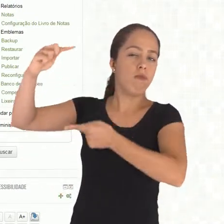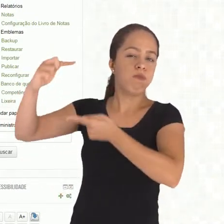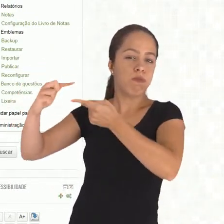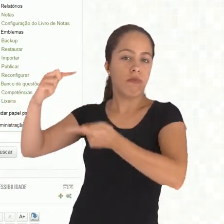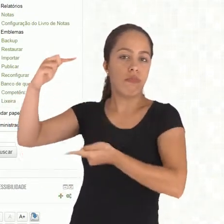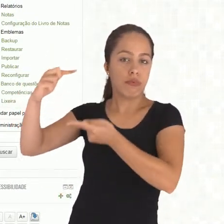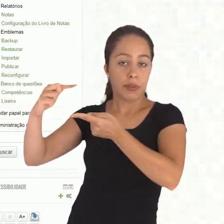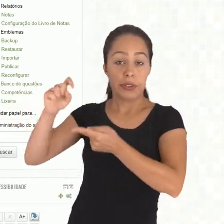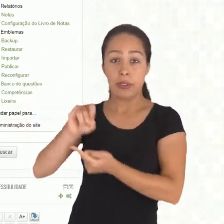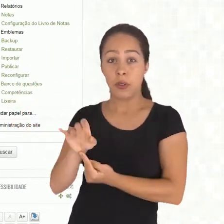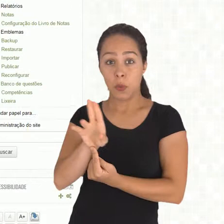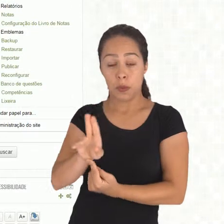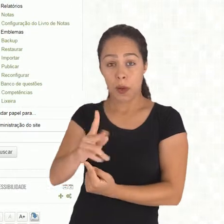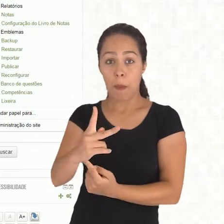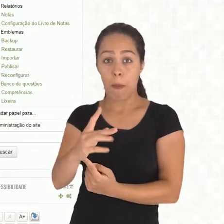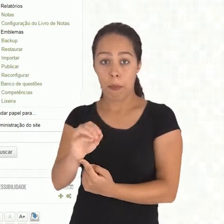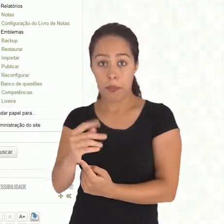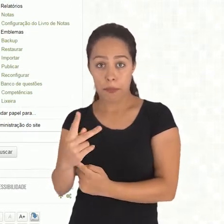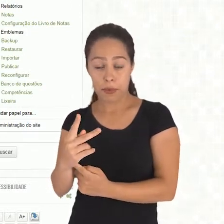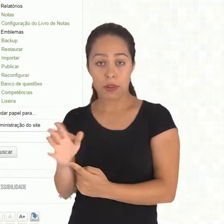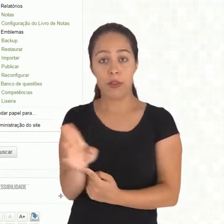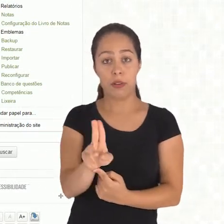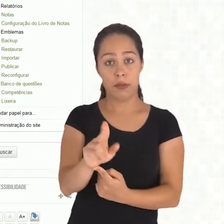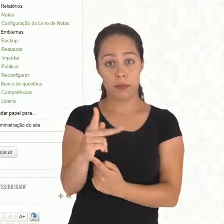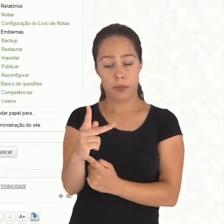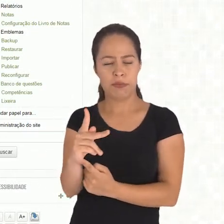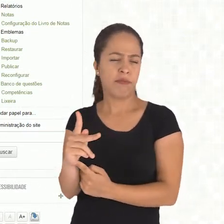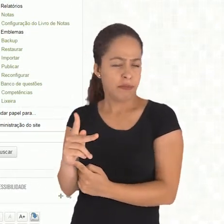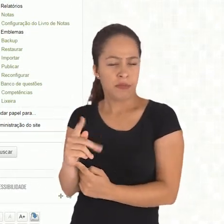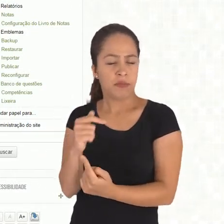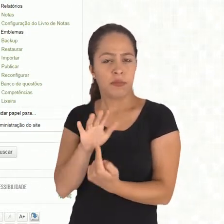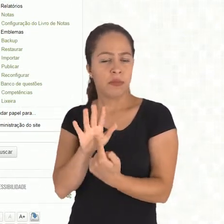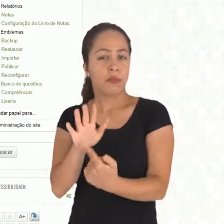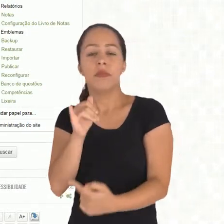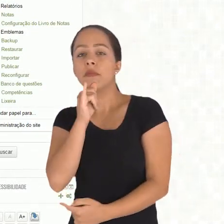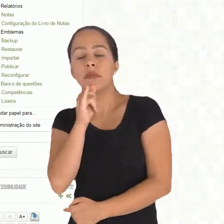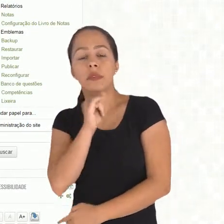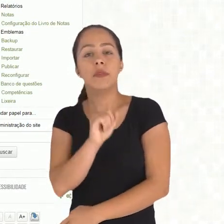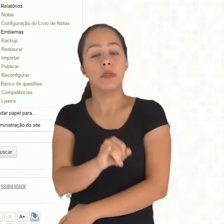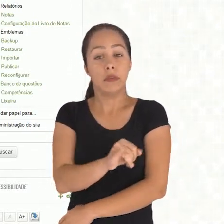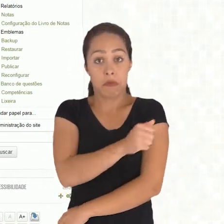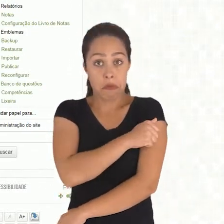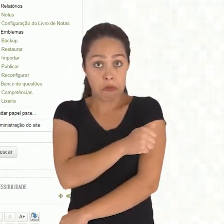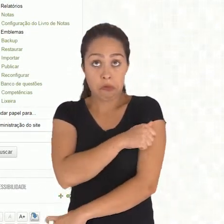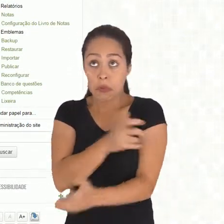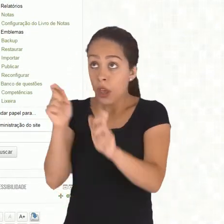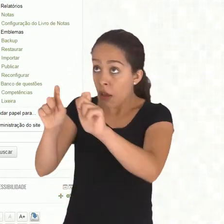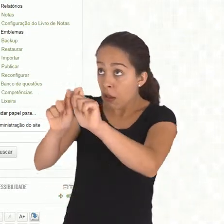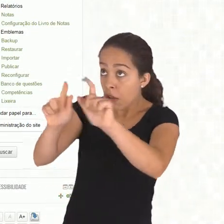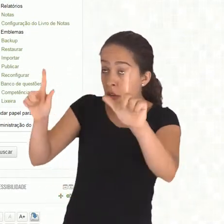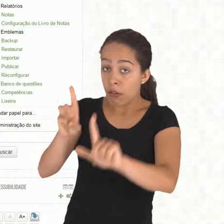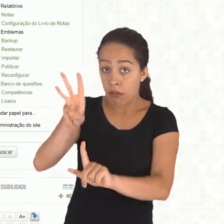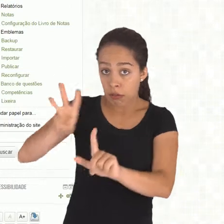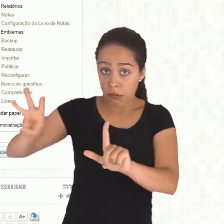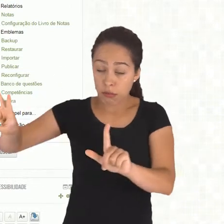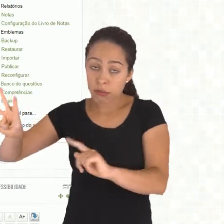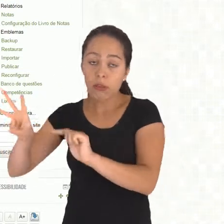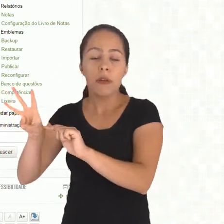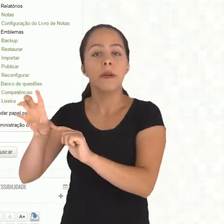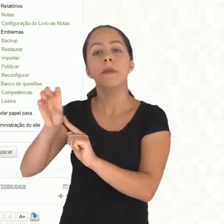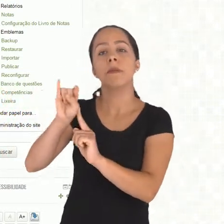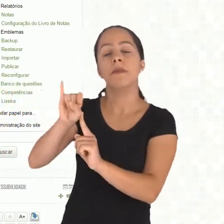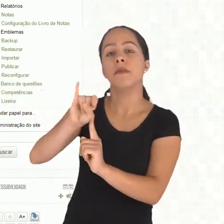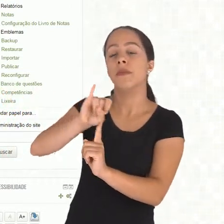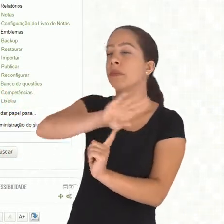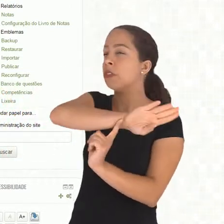abre em pop-up é uma informação bem pontual. Quando você quer que o aluno veja uma página da web, por exemplo, ele mandá-lo para